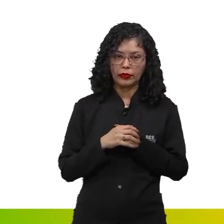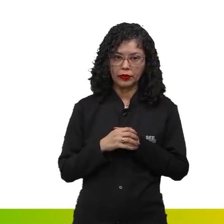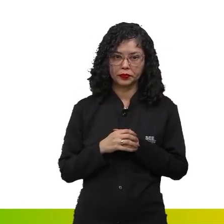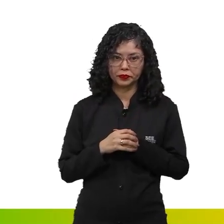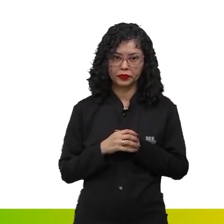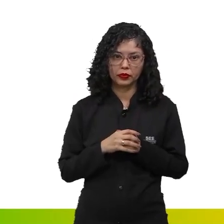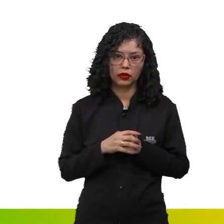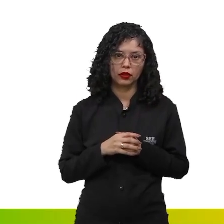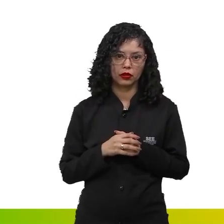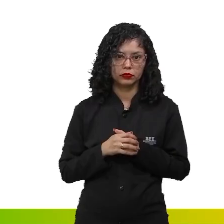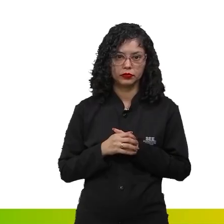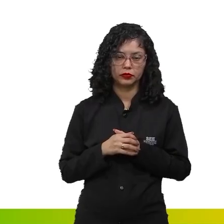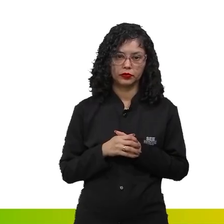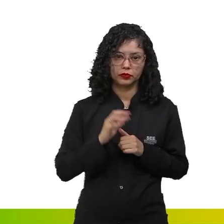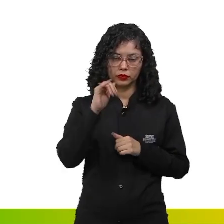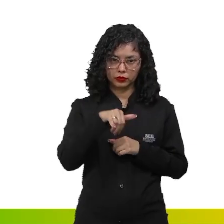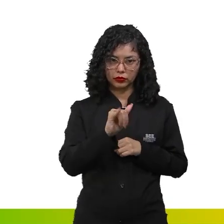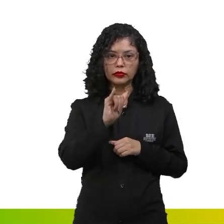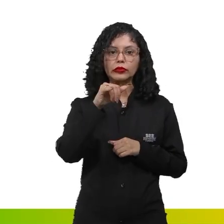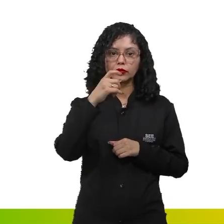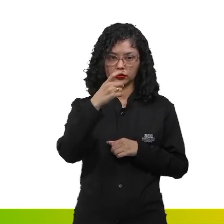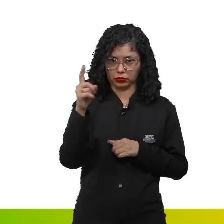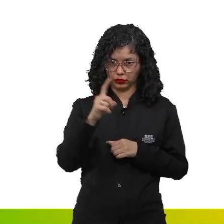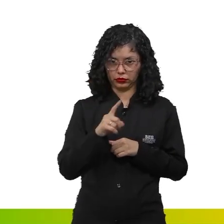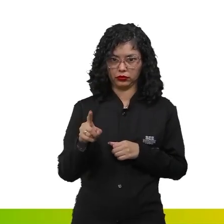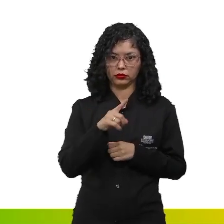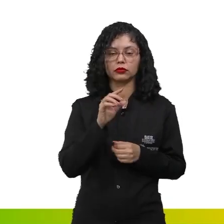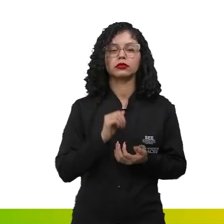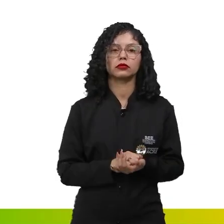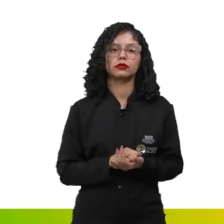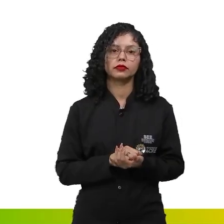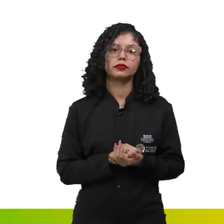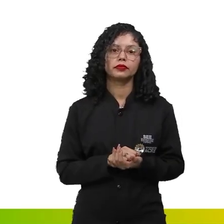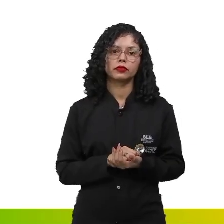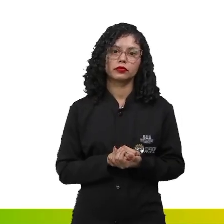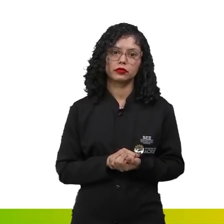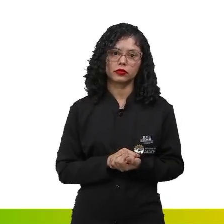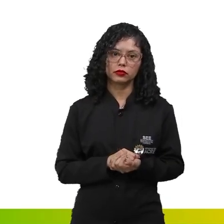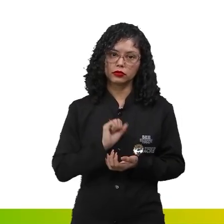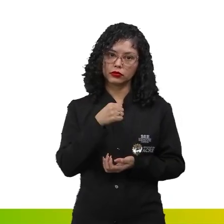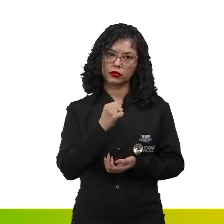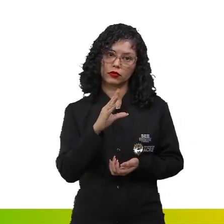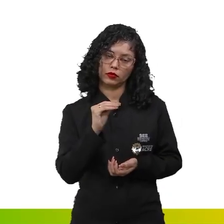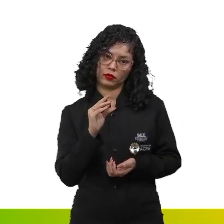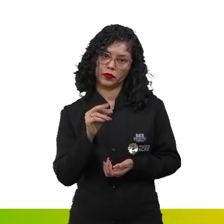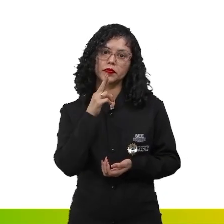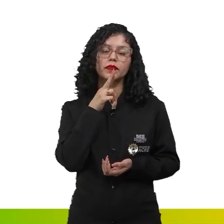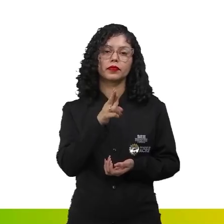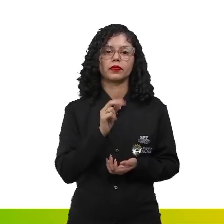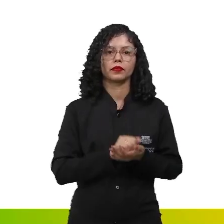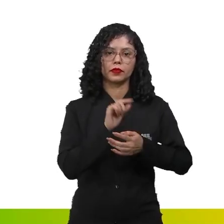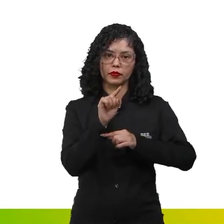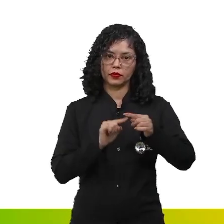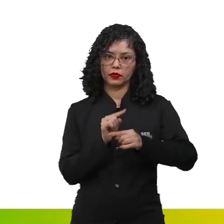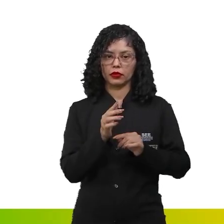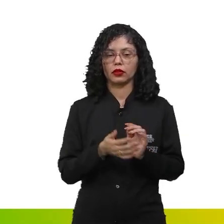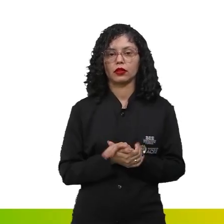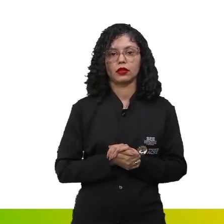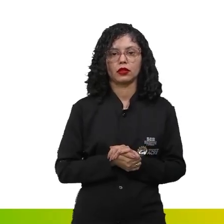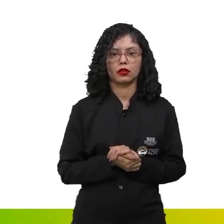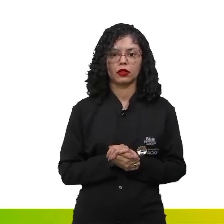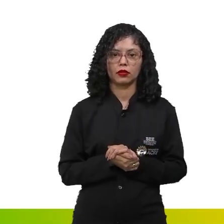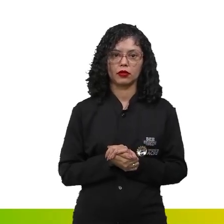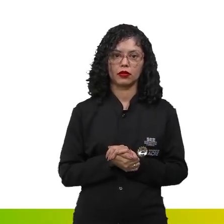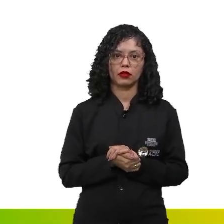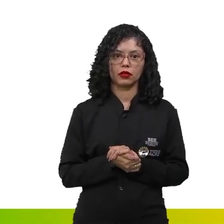sobre 180, Y sobre 110, Z sobre 70 é igual a 800, que é o resultado dessa divisão, vou colocar de